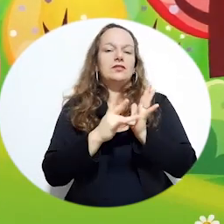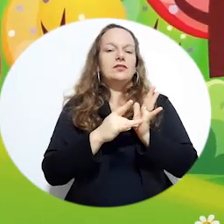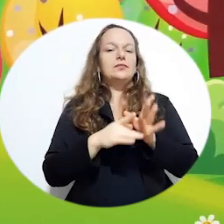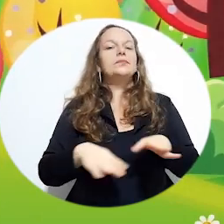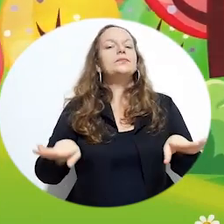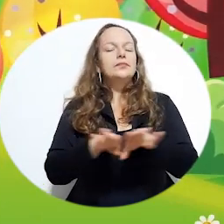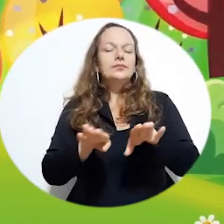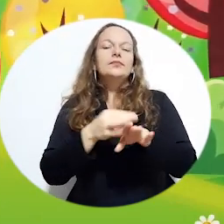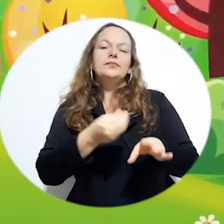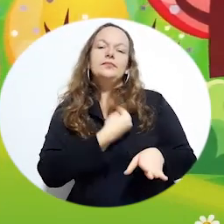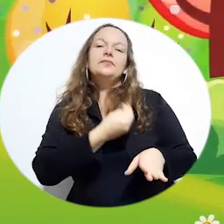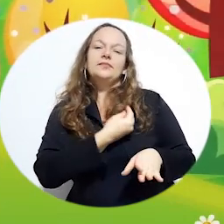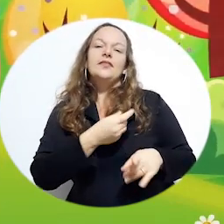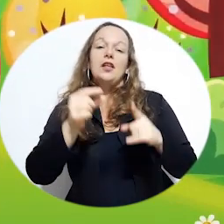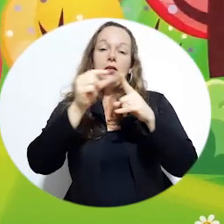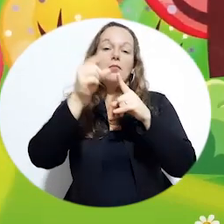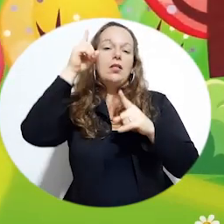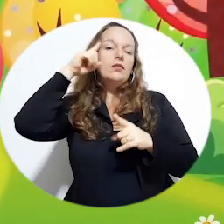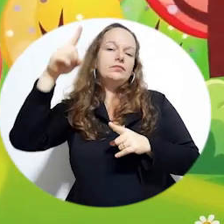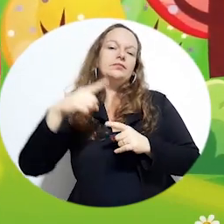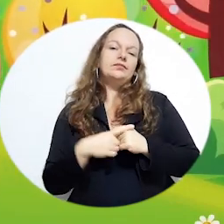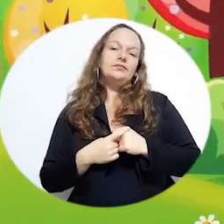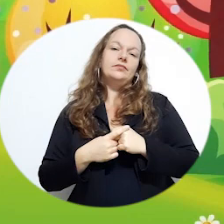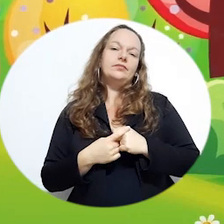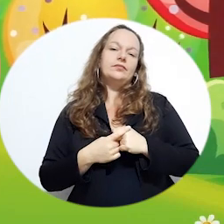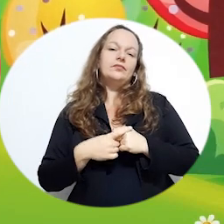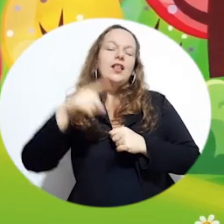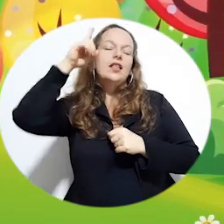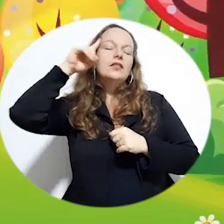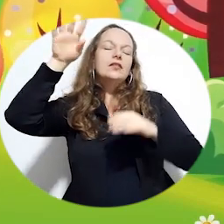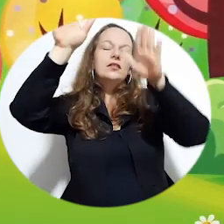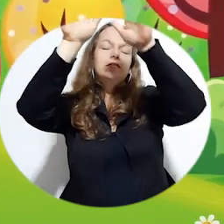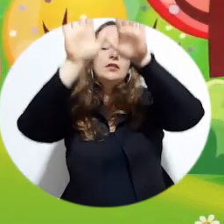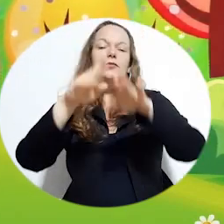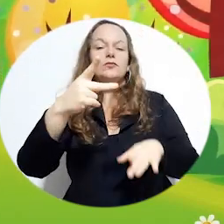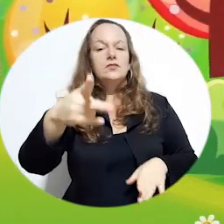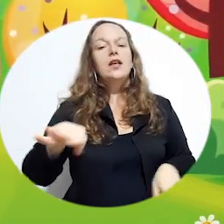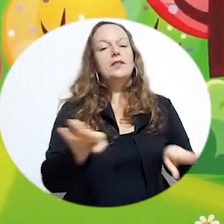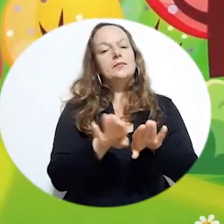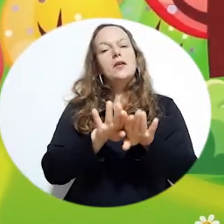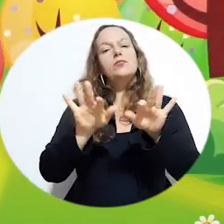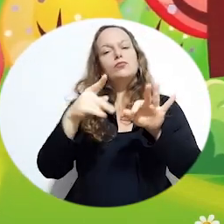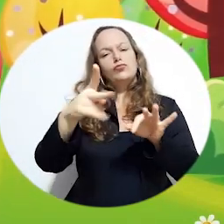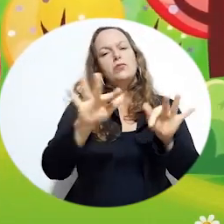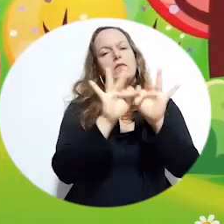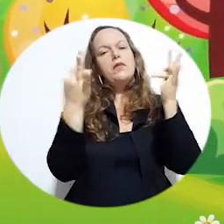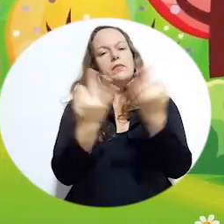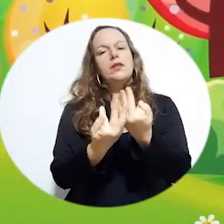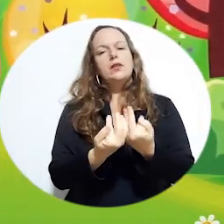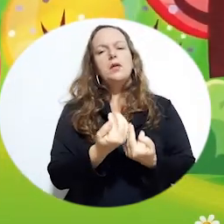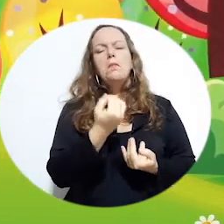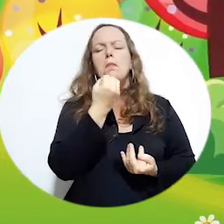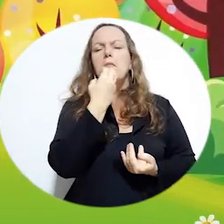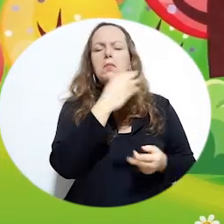caminho dele, é claro, viver o evangelho. Que Deus abençoe você e a sua família. Tenha uma